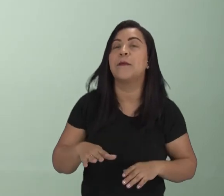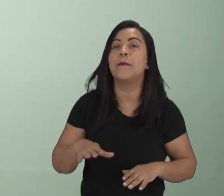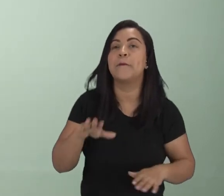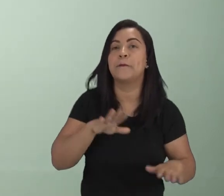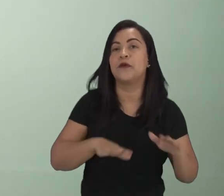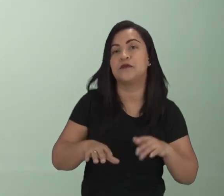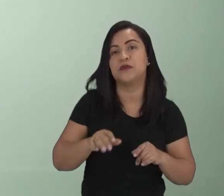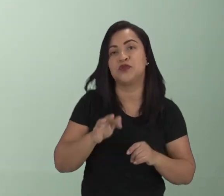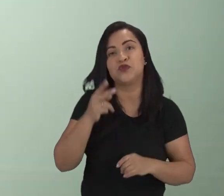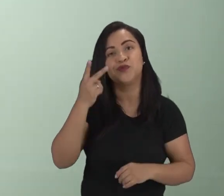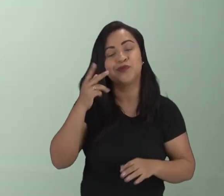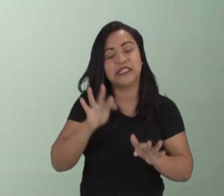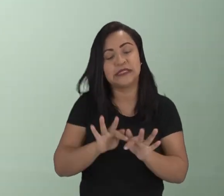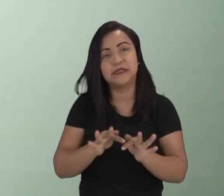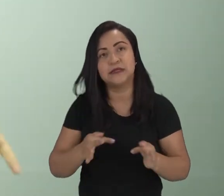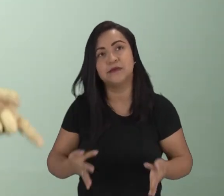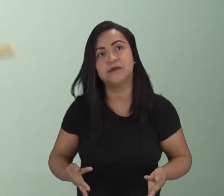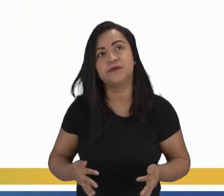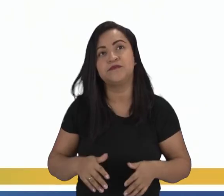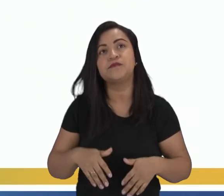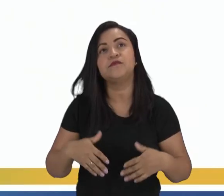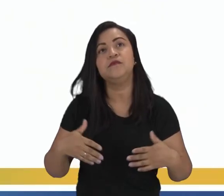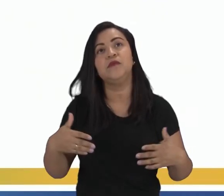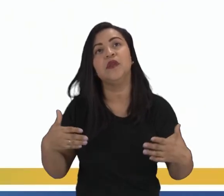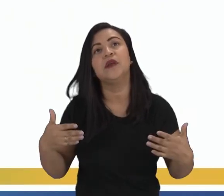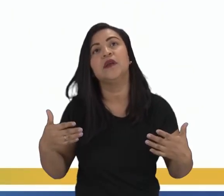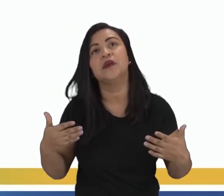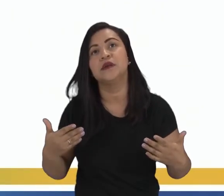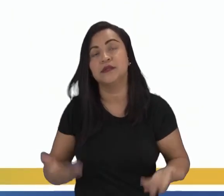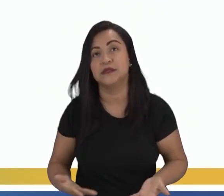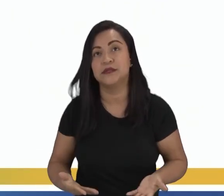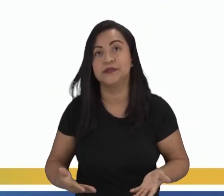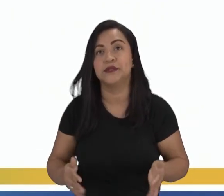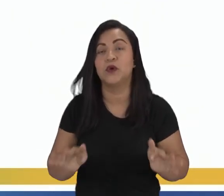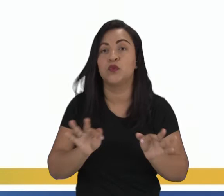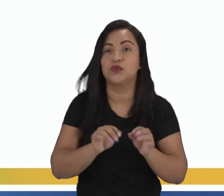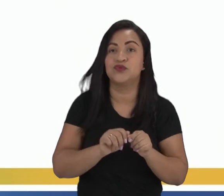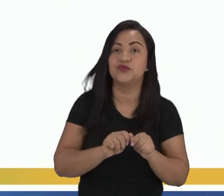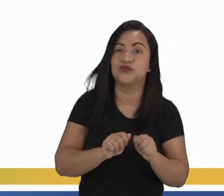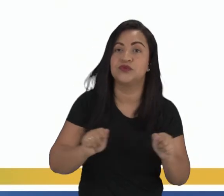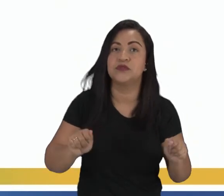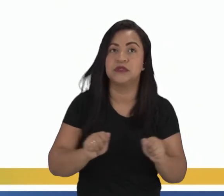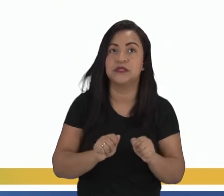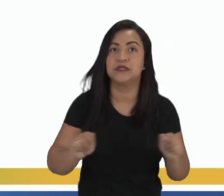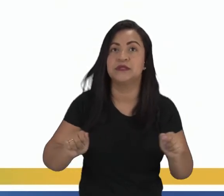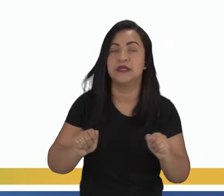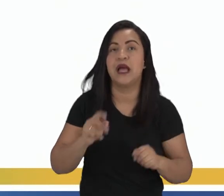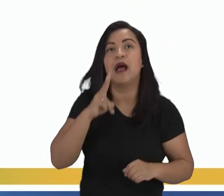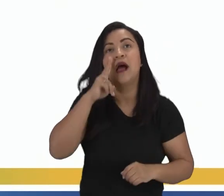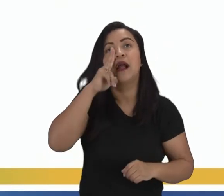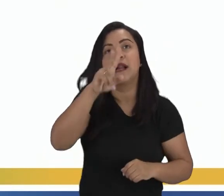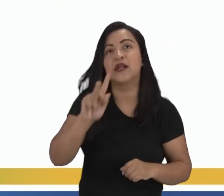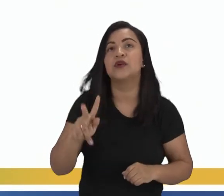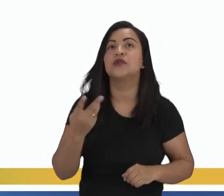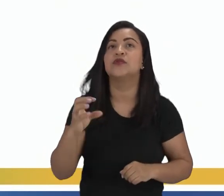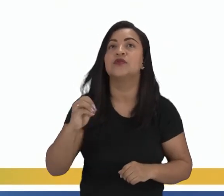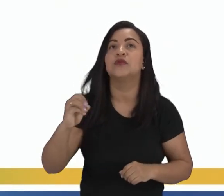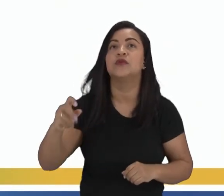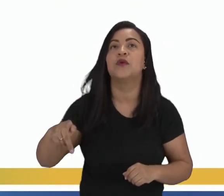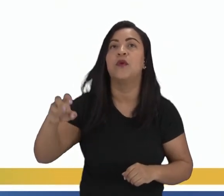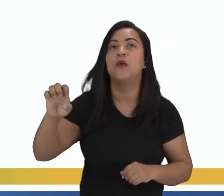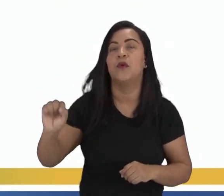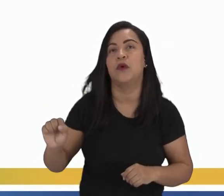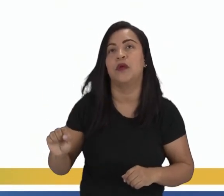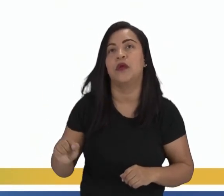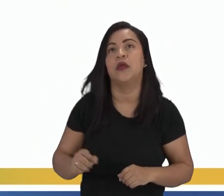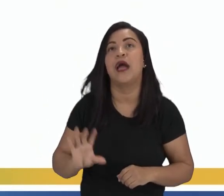movimento harmônico simples. Então, válida para os sistemas elásticos, a lei de Hooke é definida quando o sistema é